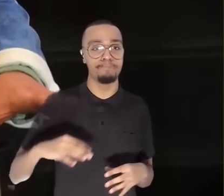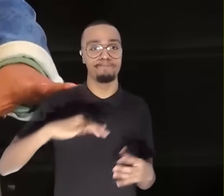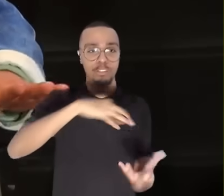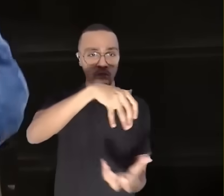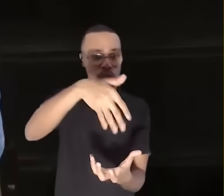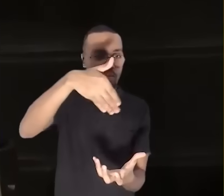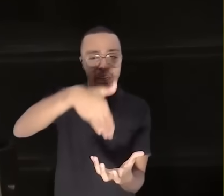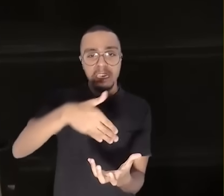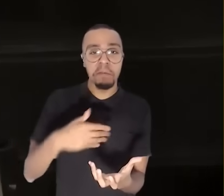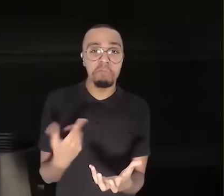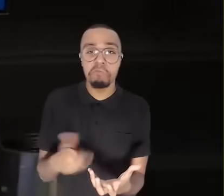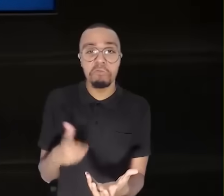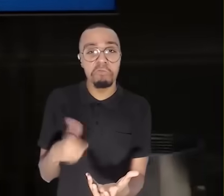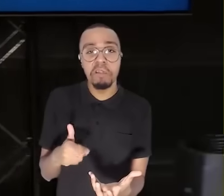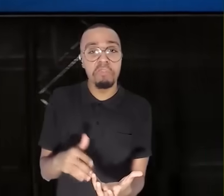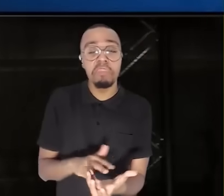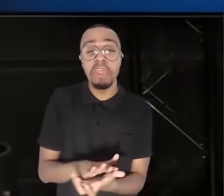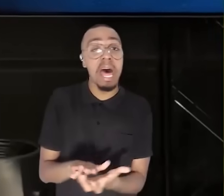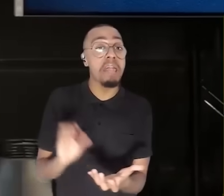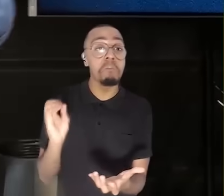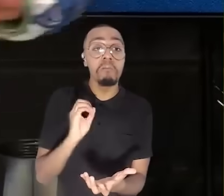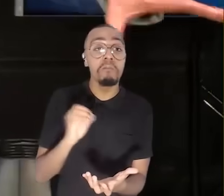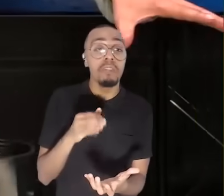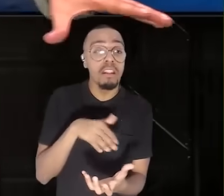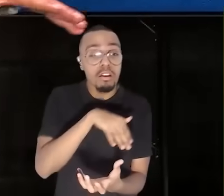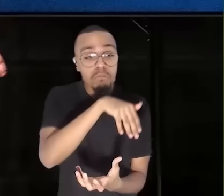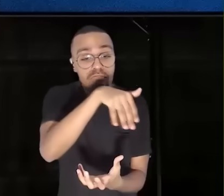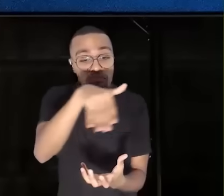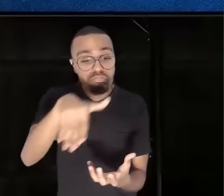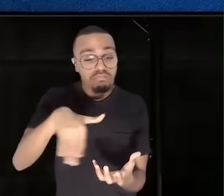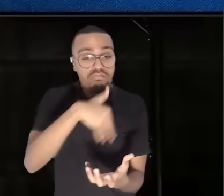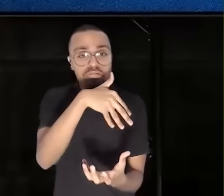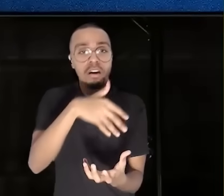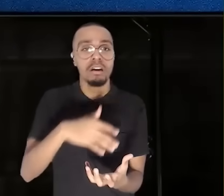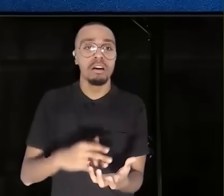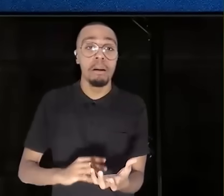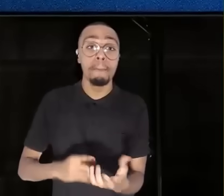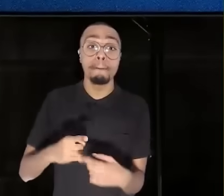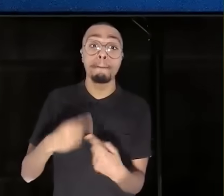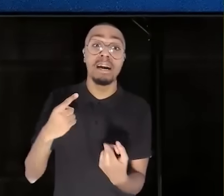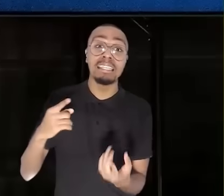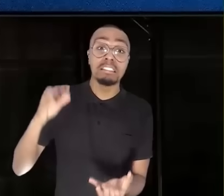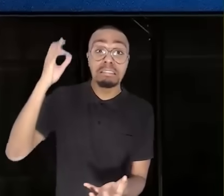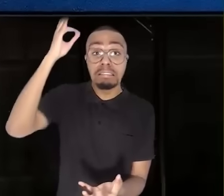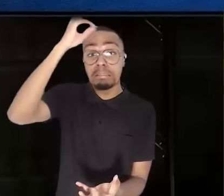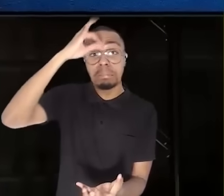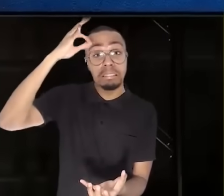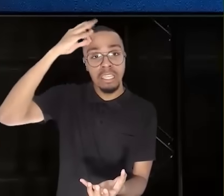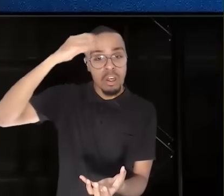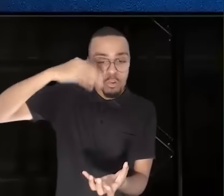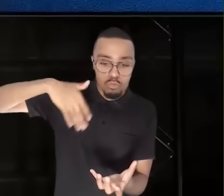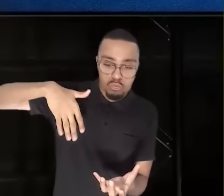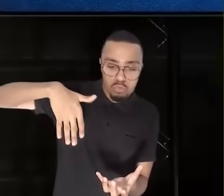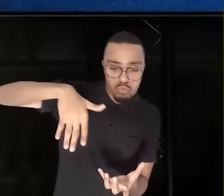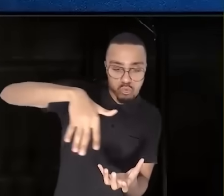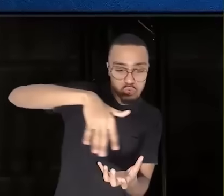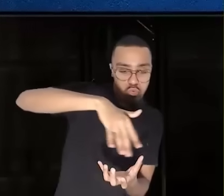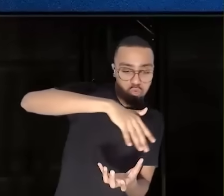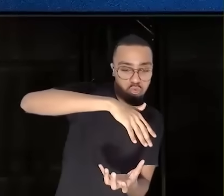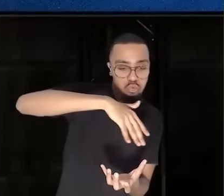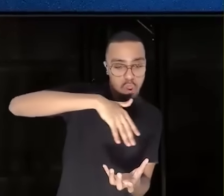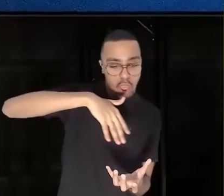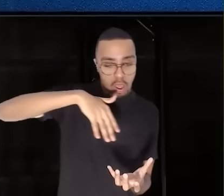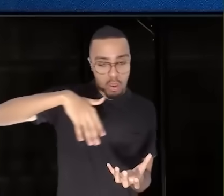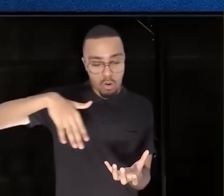de ser trevas. Houve luminares, houve lua, houve sol. Eu não sei se você está entendendo o que eu estou pregando aqui, mas não adianta carregar uma